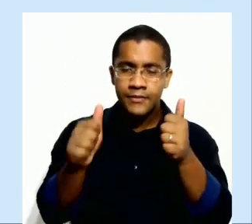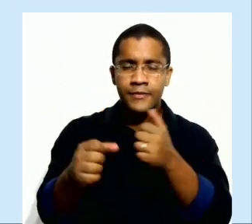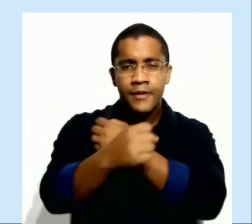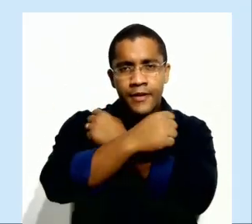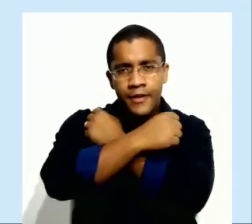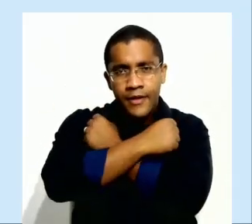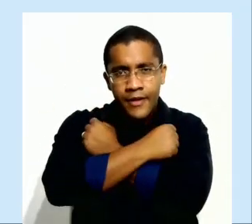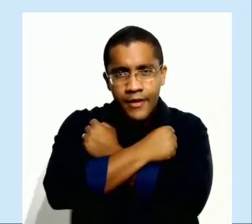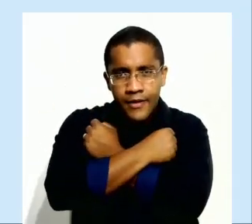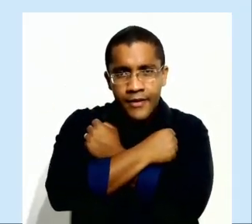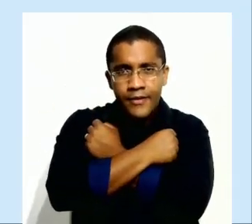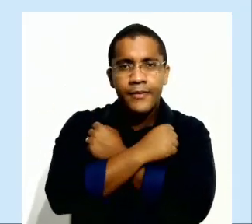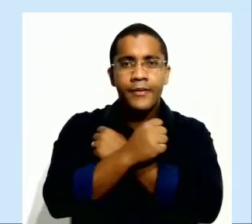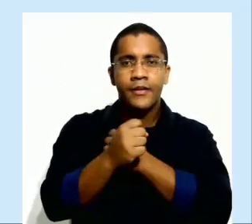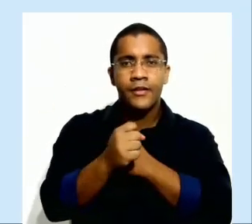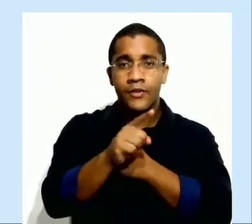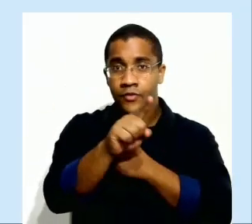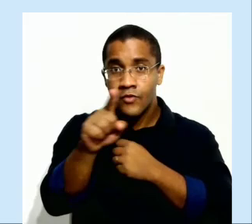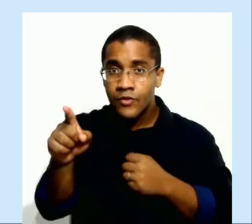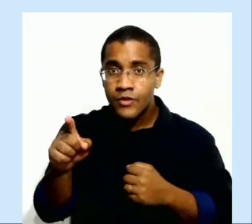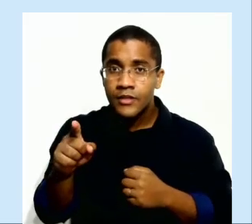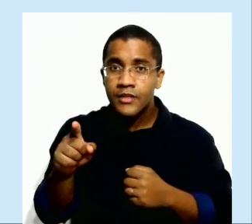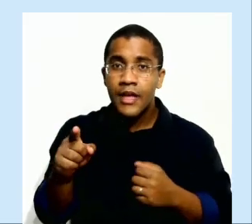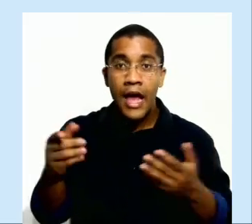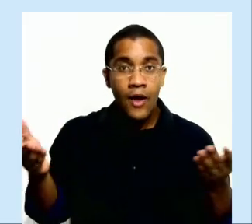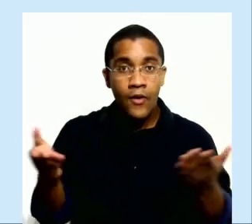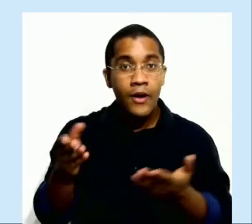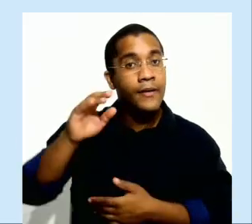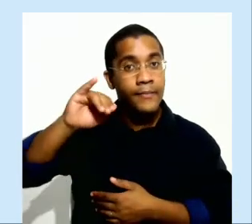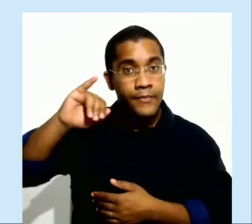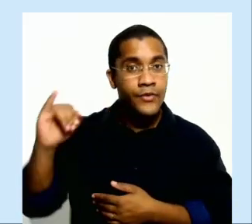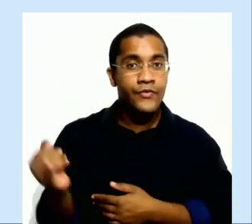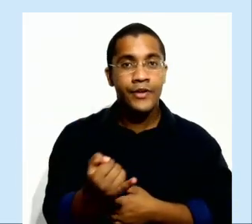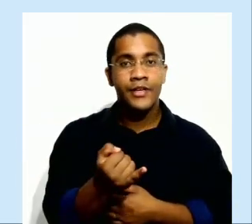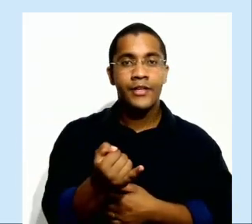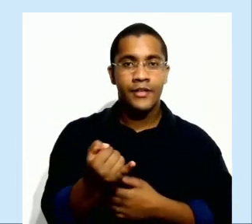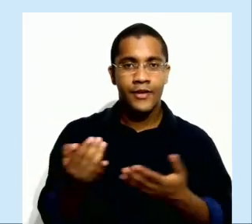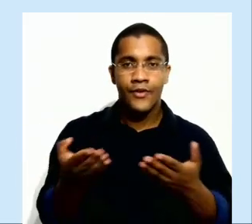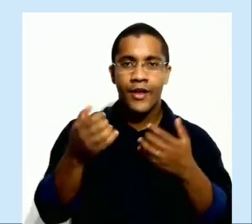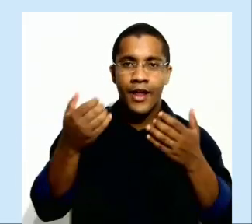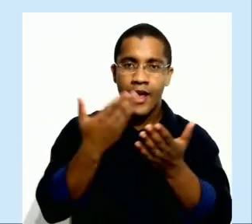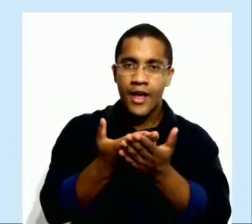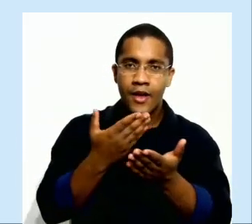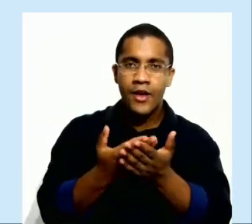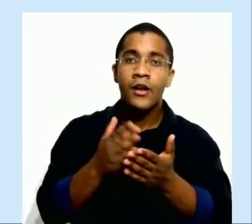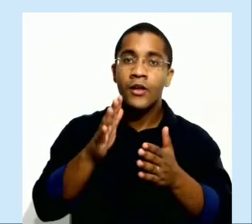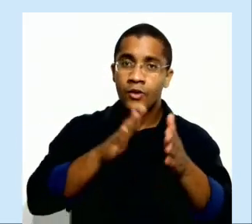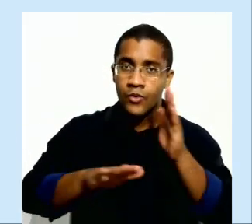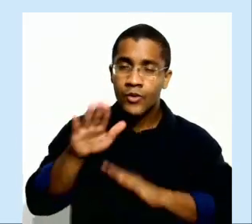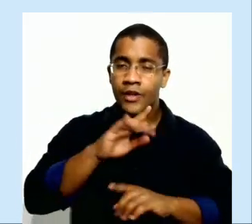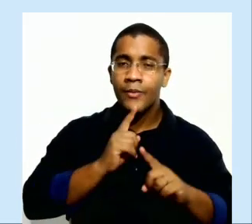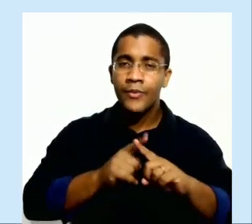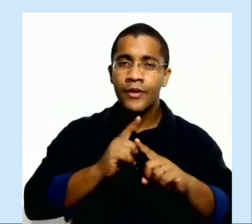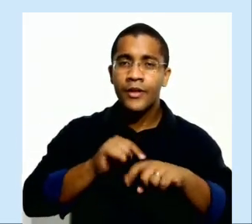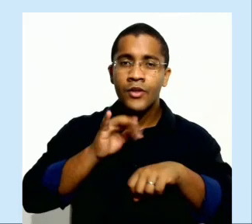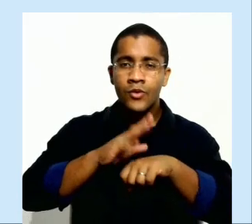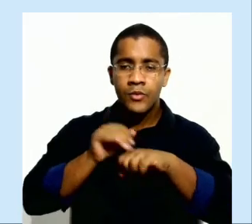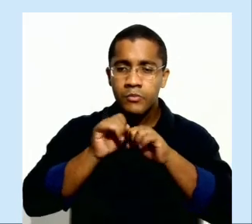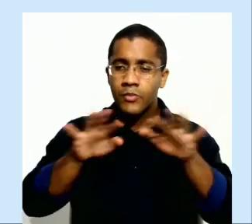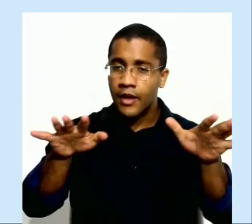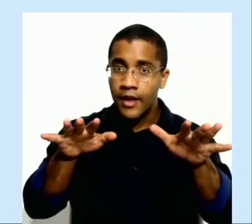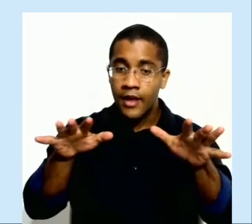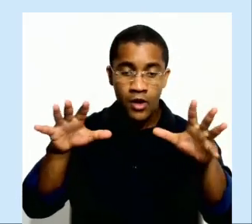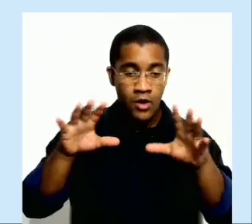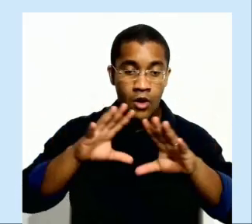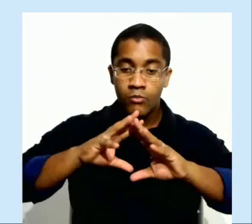permitir. Um grande abraço. Espero que vocês aproveitem esse conhecimento e muito cuidado, porque a